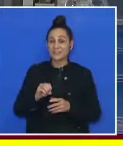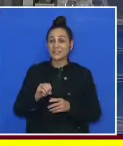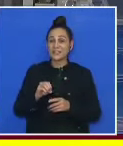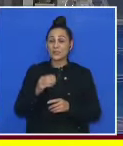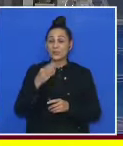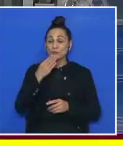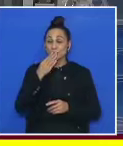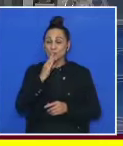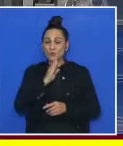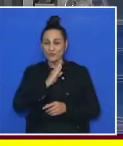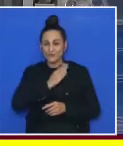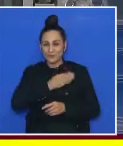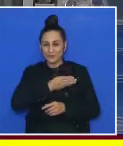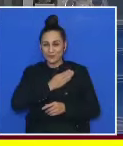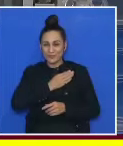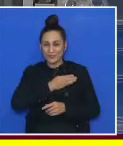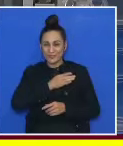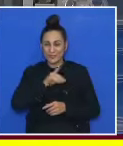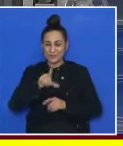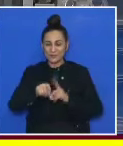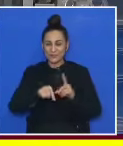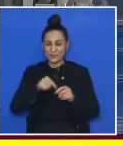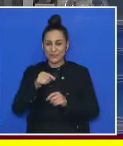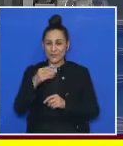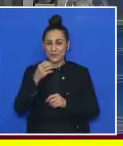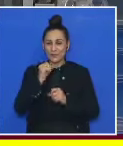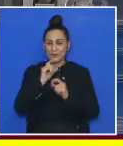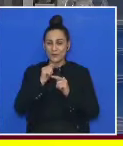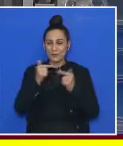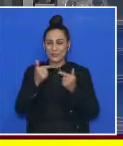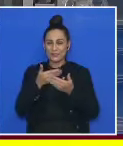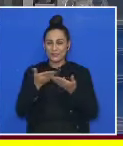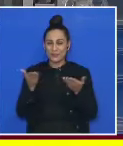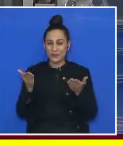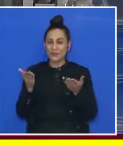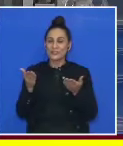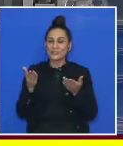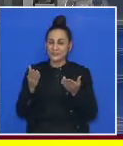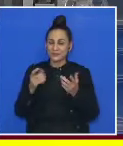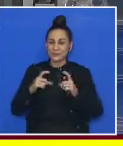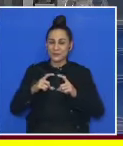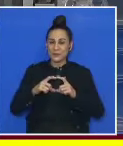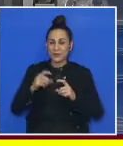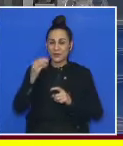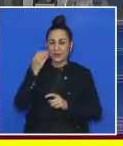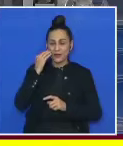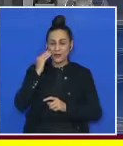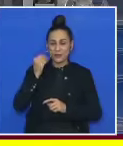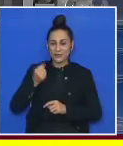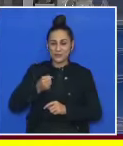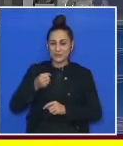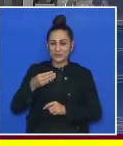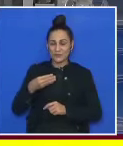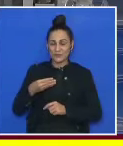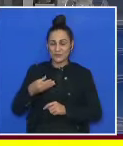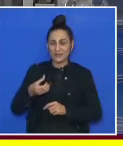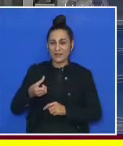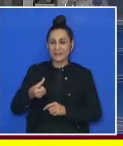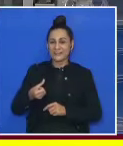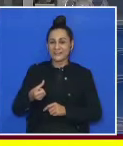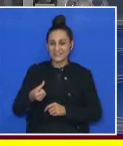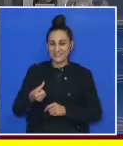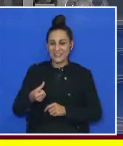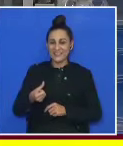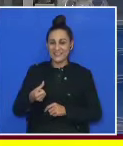do time do coração. Boa sorte! Bola rosa, número 46.